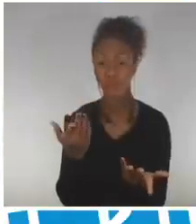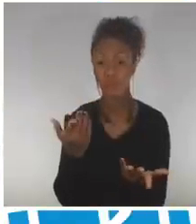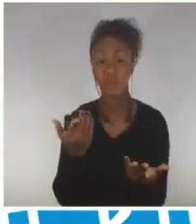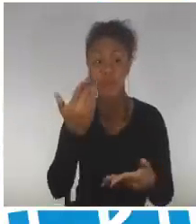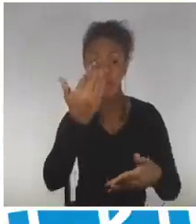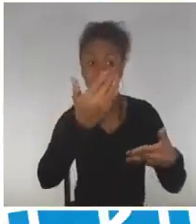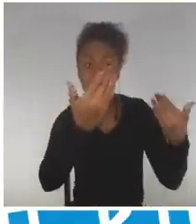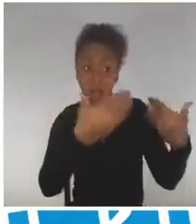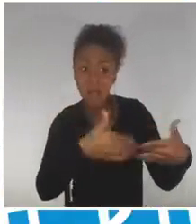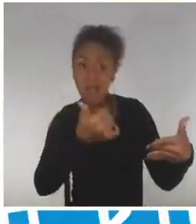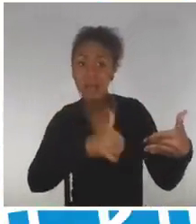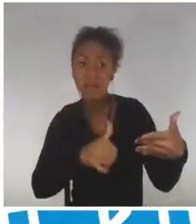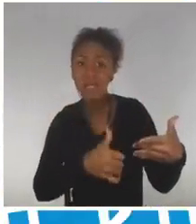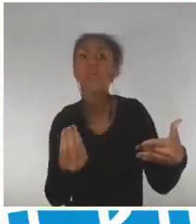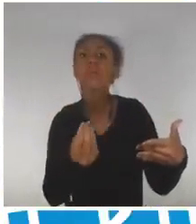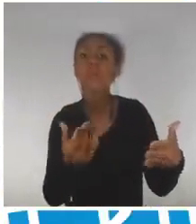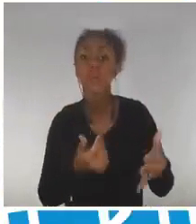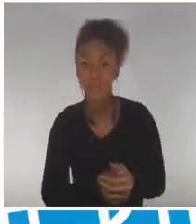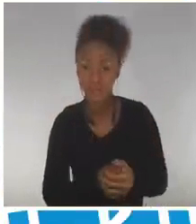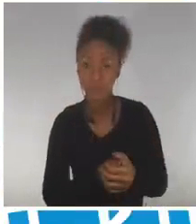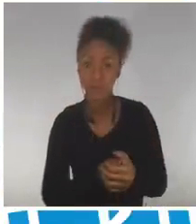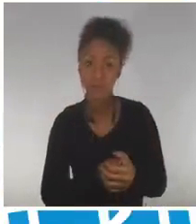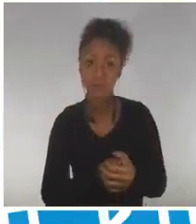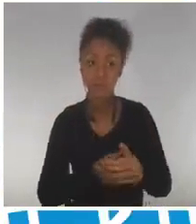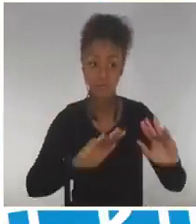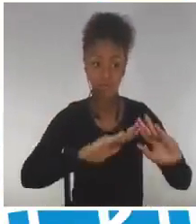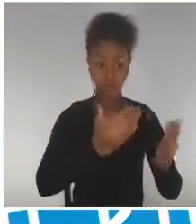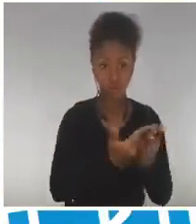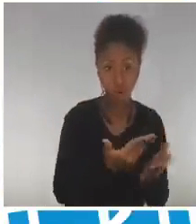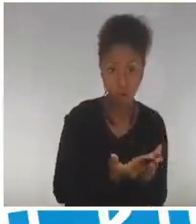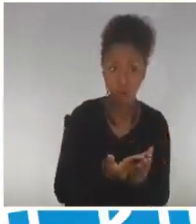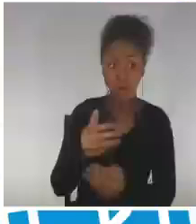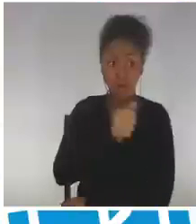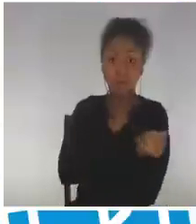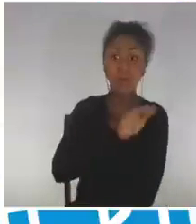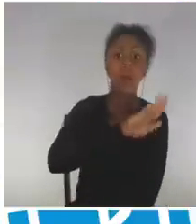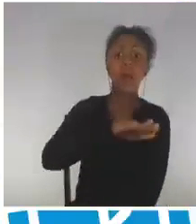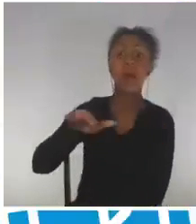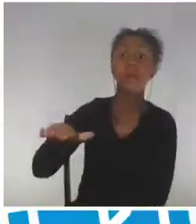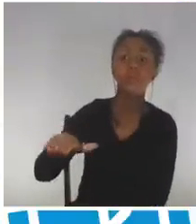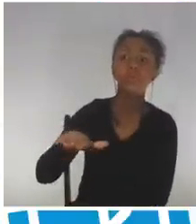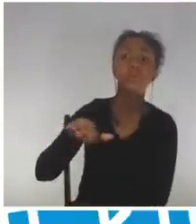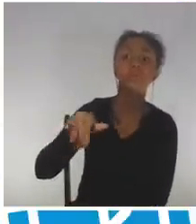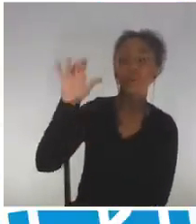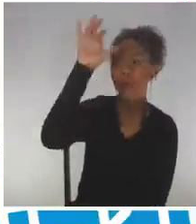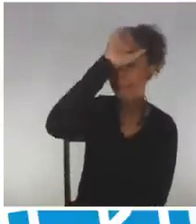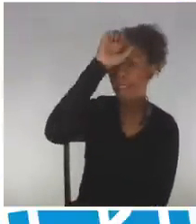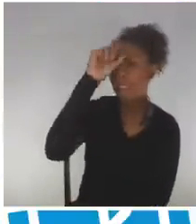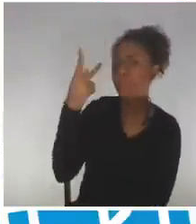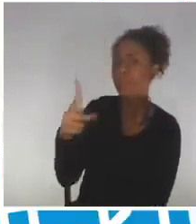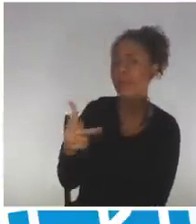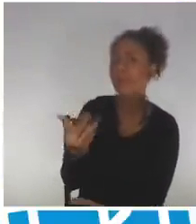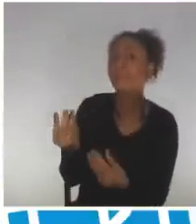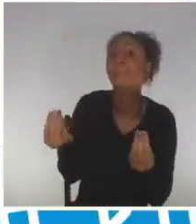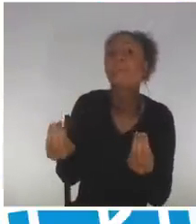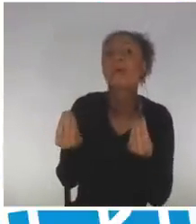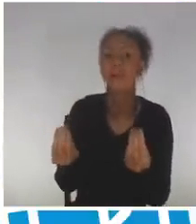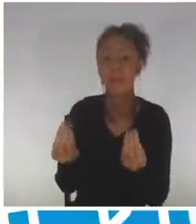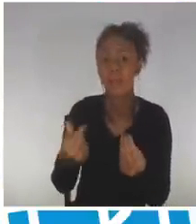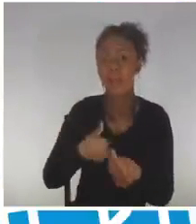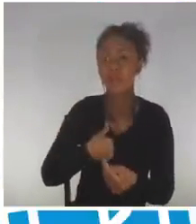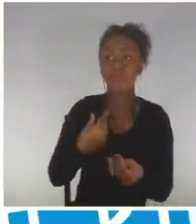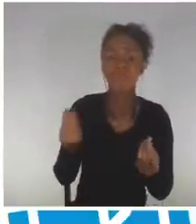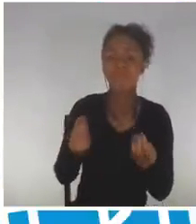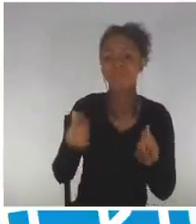vai entrar em avaliação da aprendizagem do aluno, com que propósito, eu não vejo muito